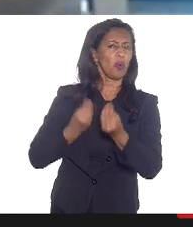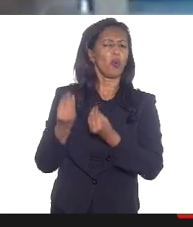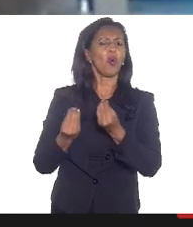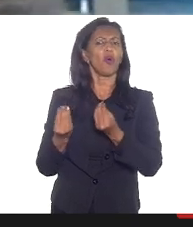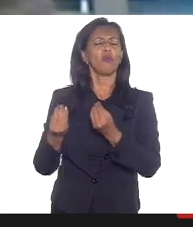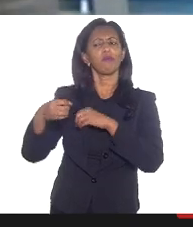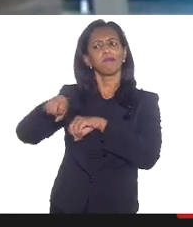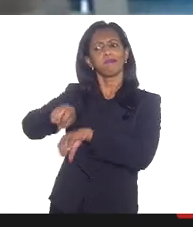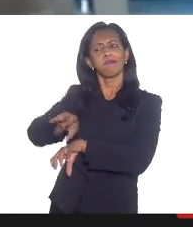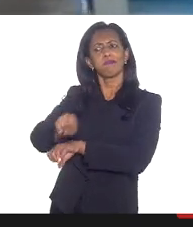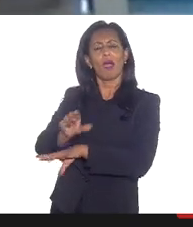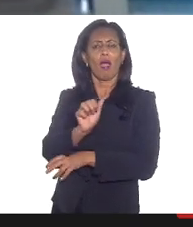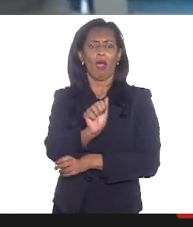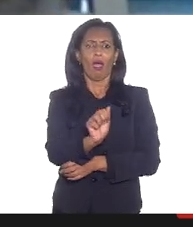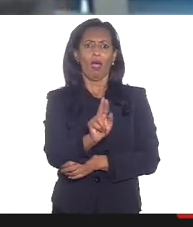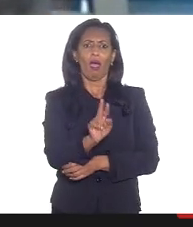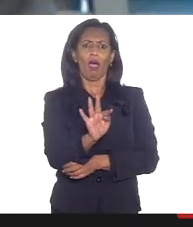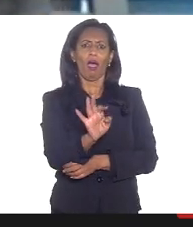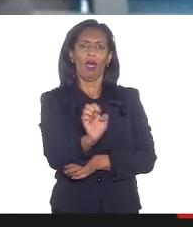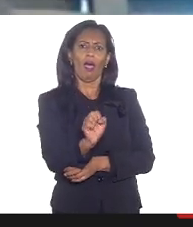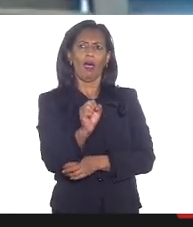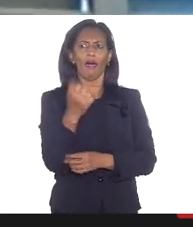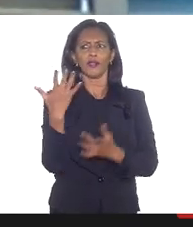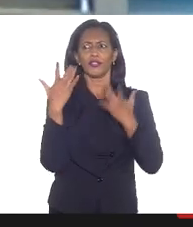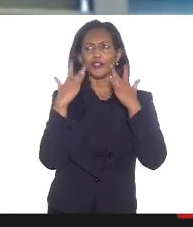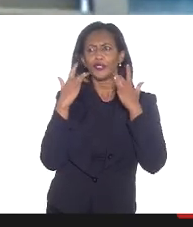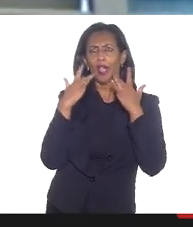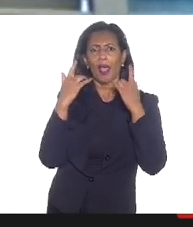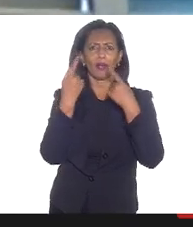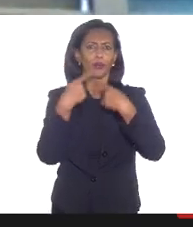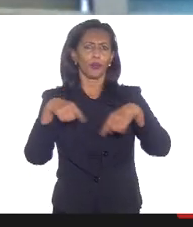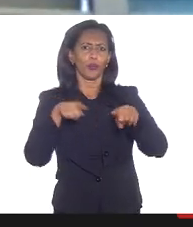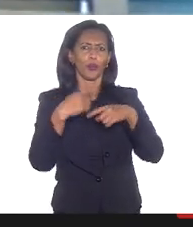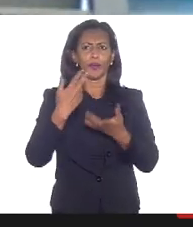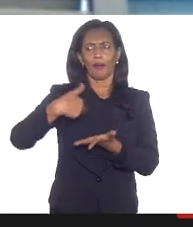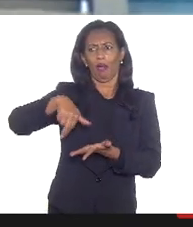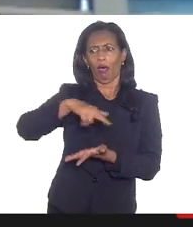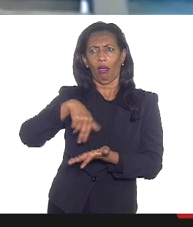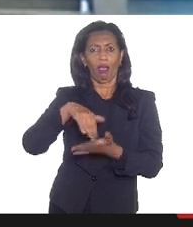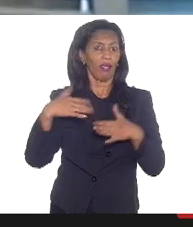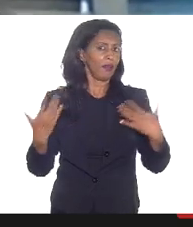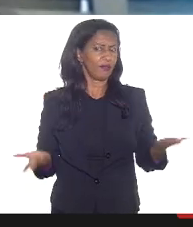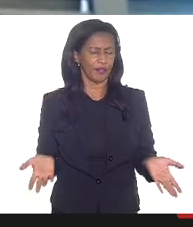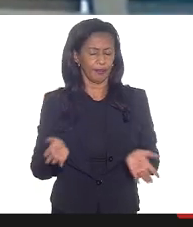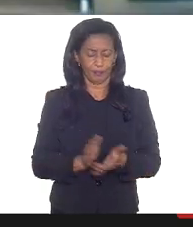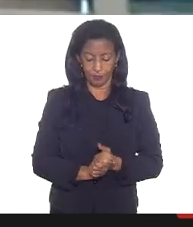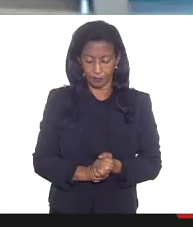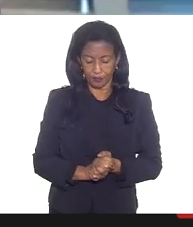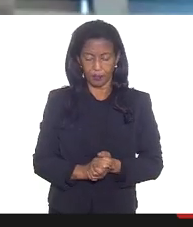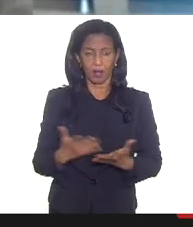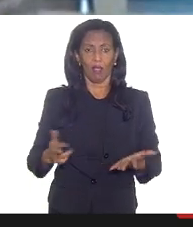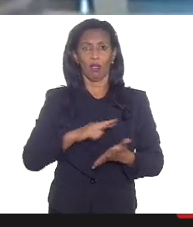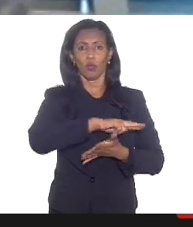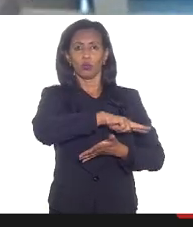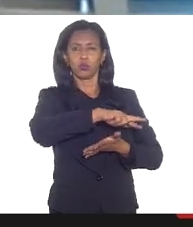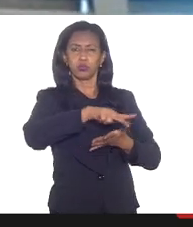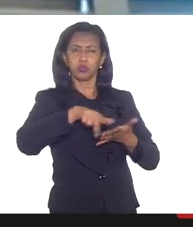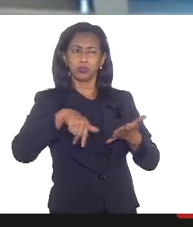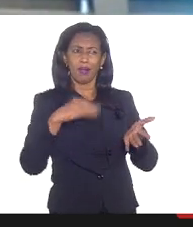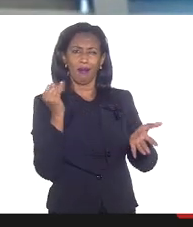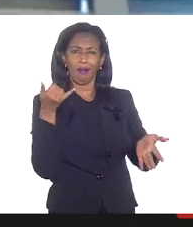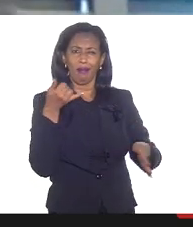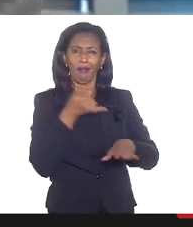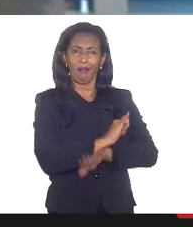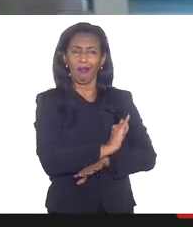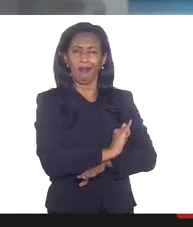da disciplina de artes, como, por exemplo, teatro, artes plásticas, músicas e dança. Enfim, então a gente tem uma série de insuficiências